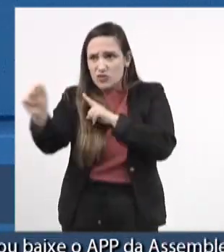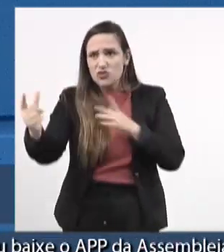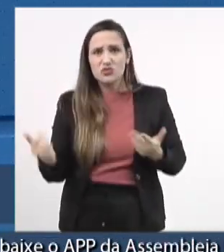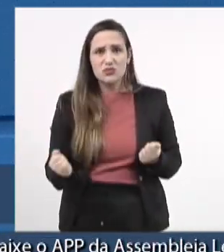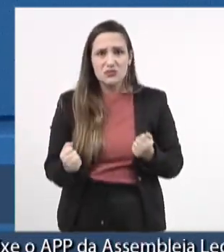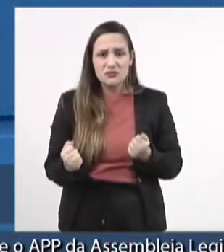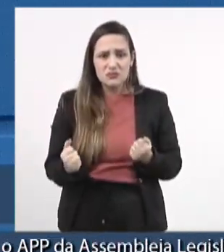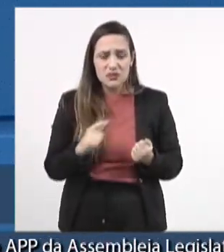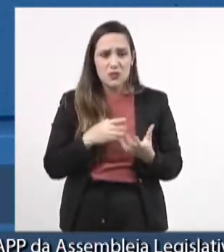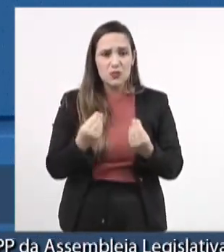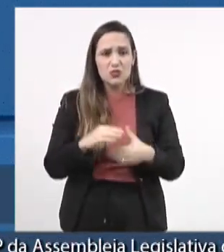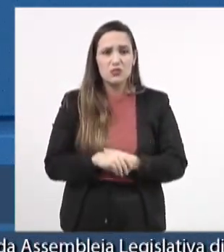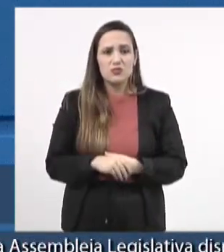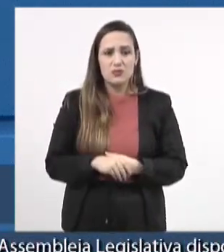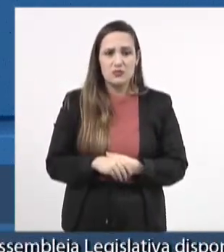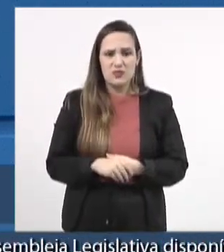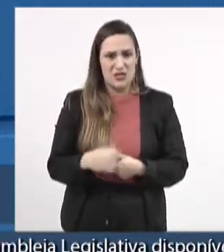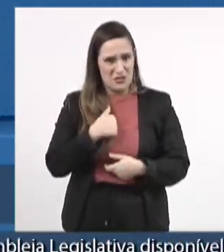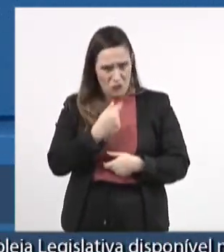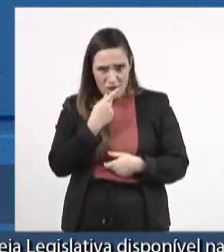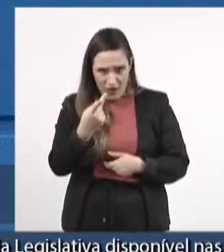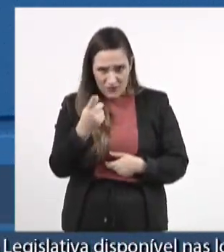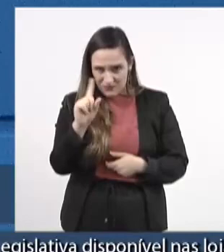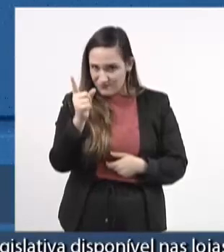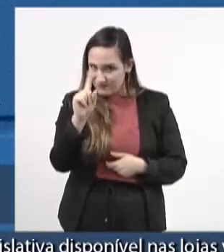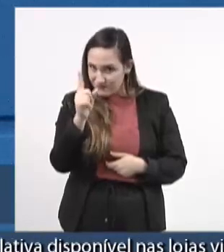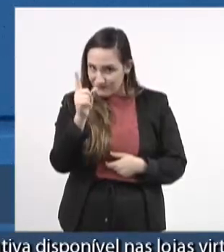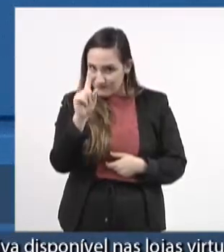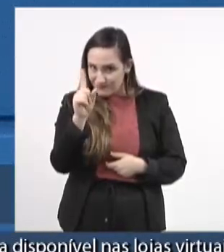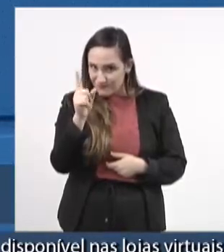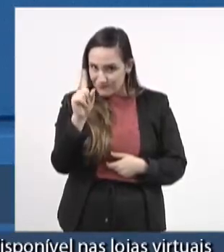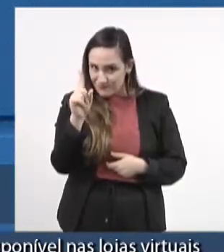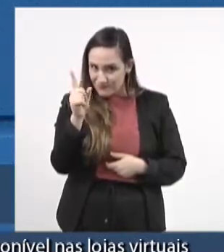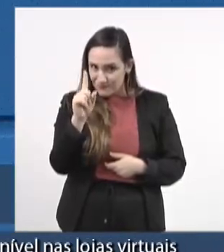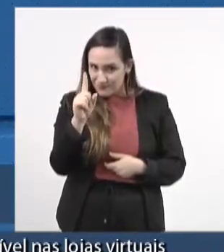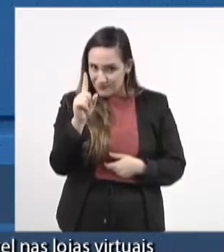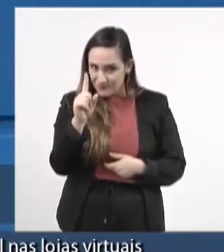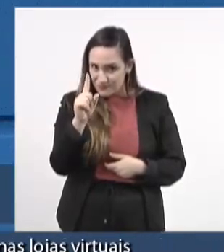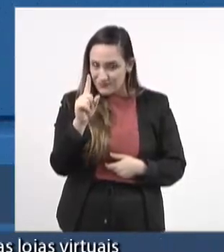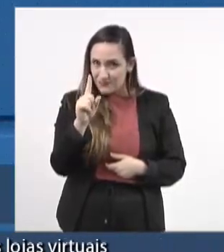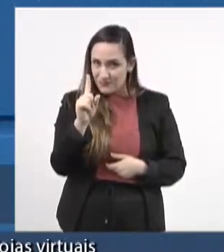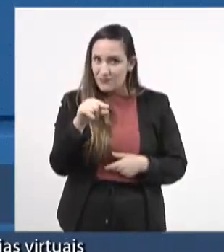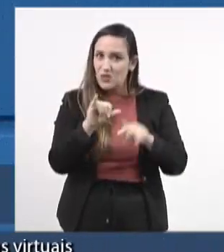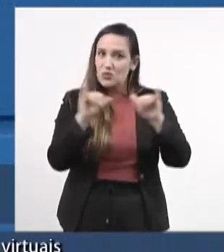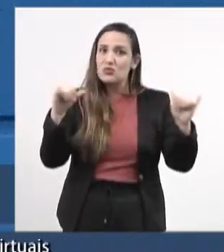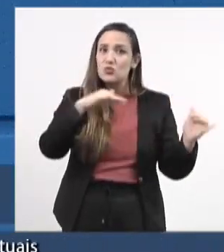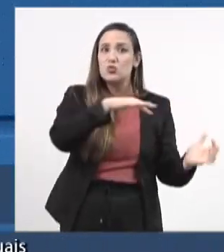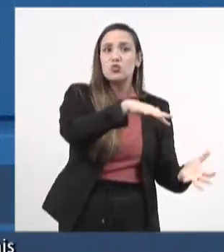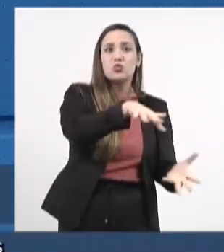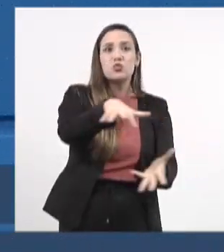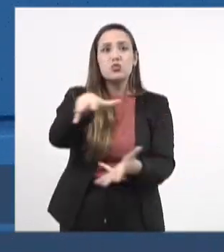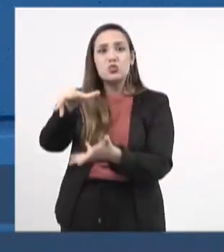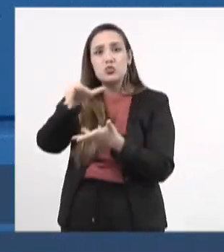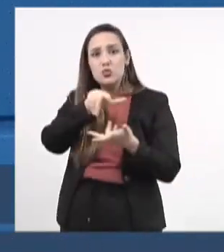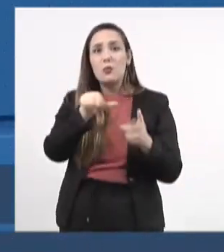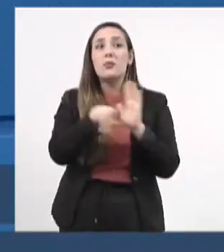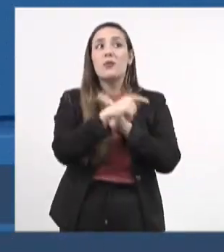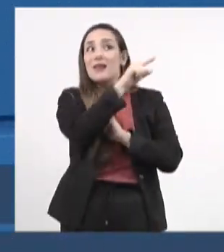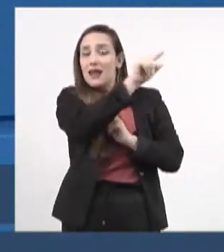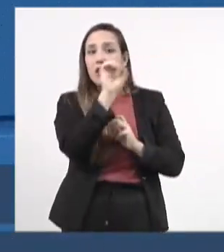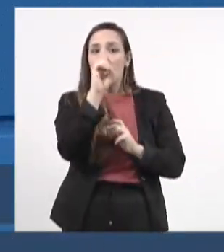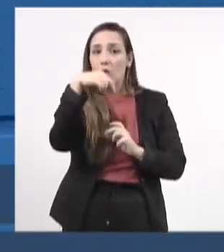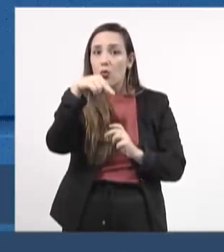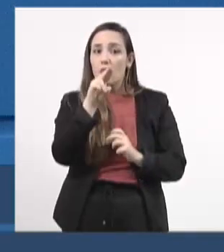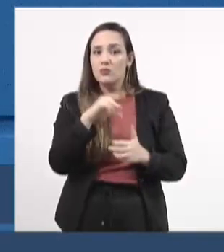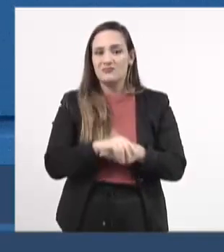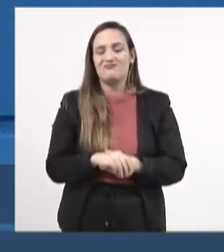quantidade enorme, porque isso não sou eu que falo. Isso é a notícia internacional, inclusive a ONU. Então, eu